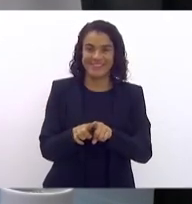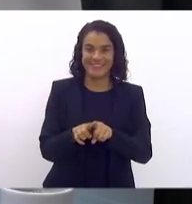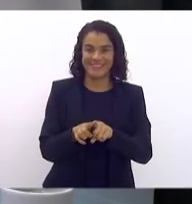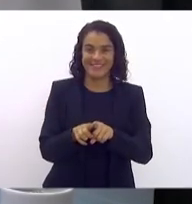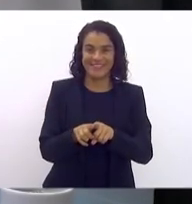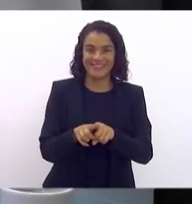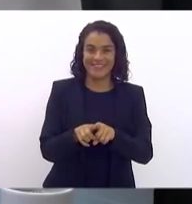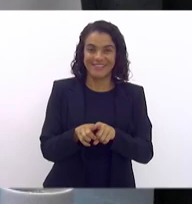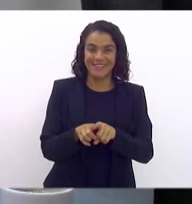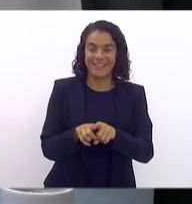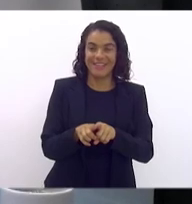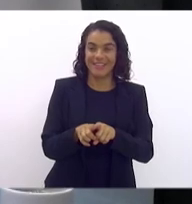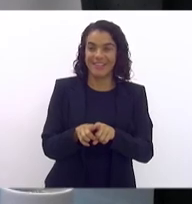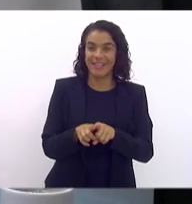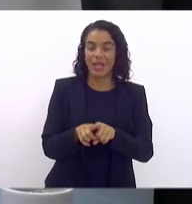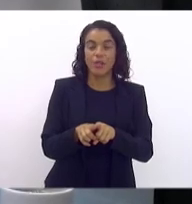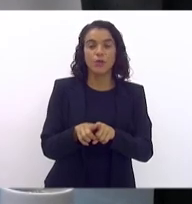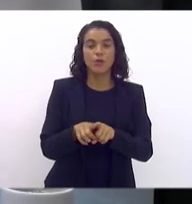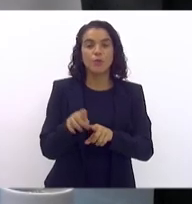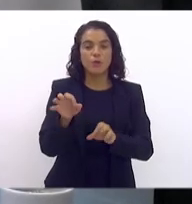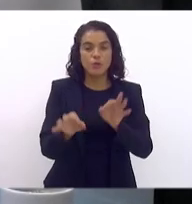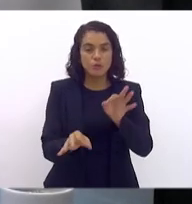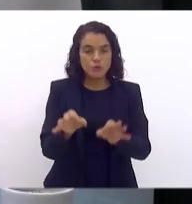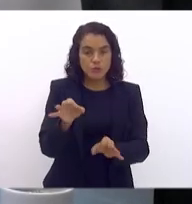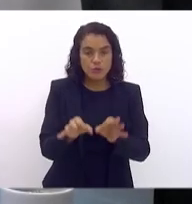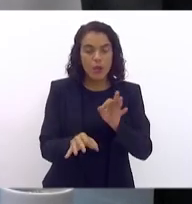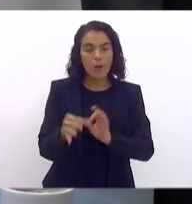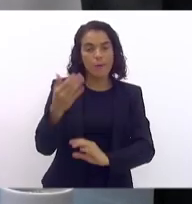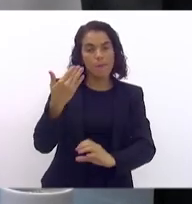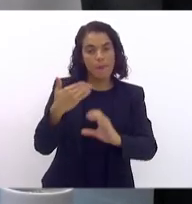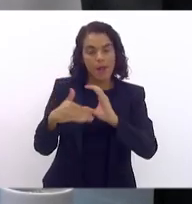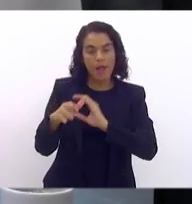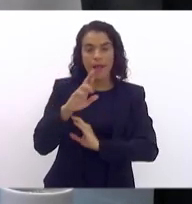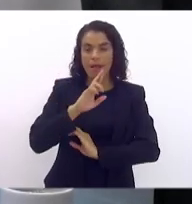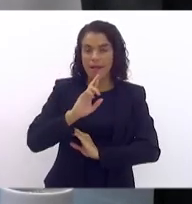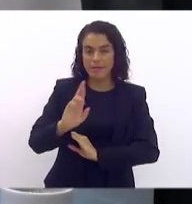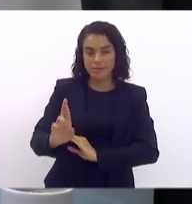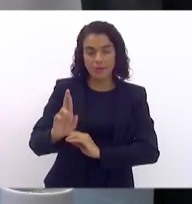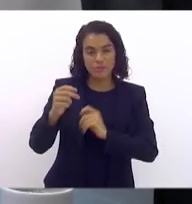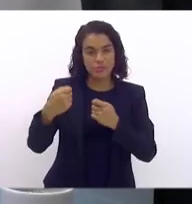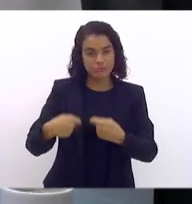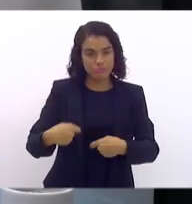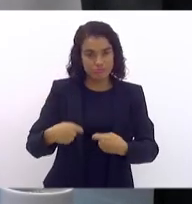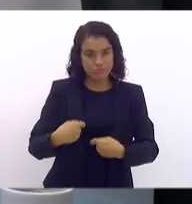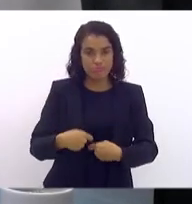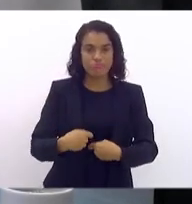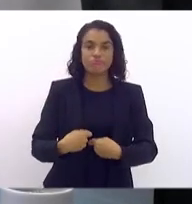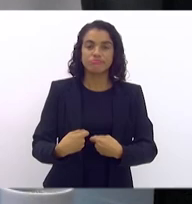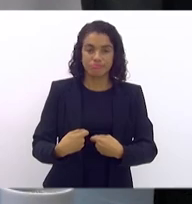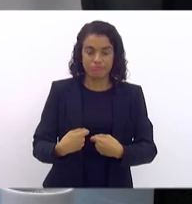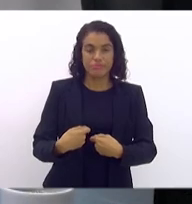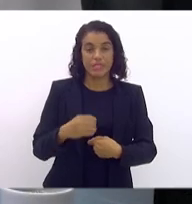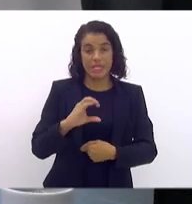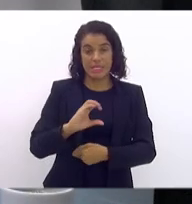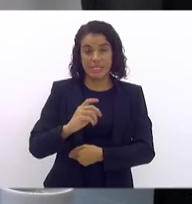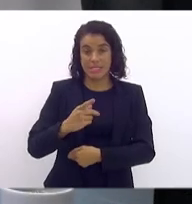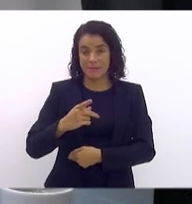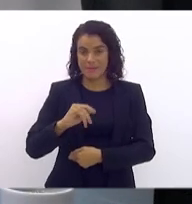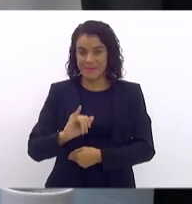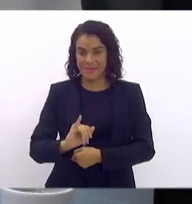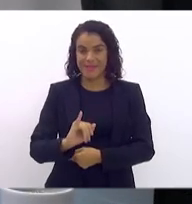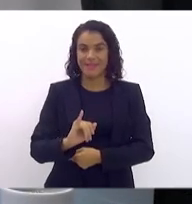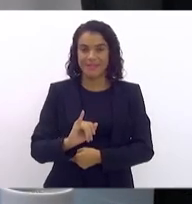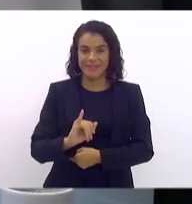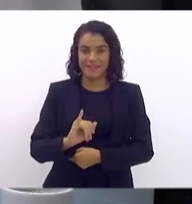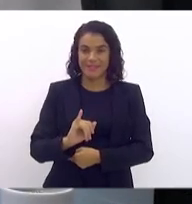notícia que o poder judiciário enviou as respostas necessárias que esta CPI